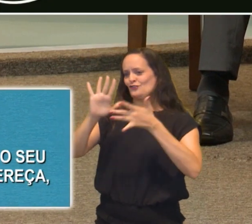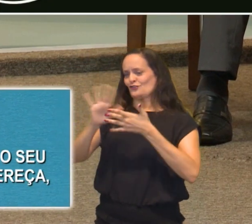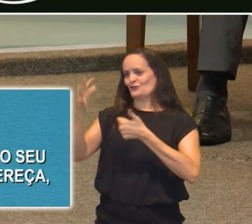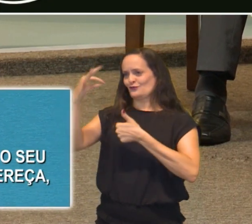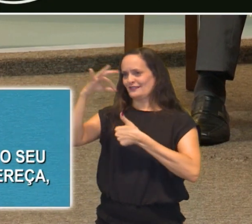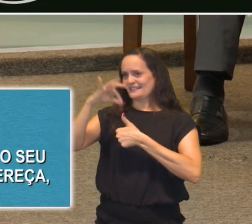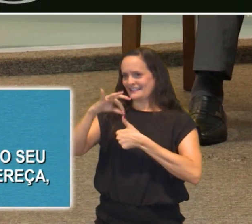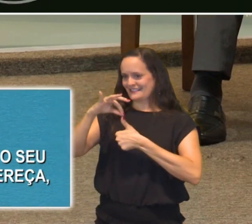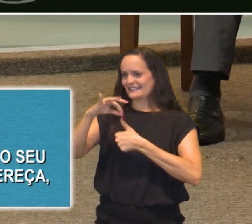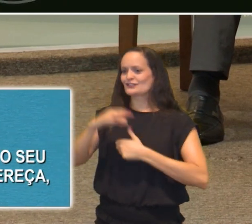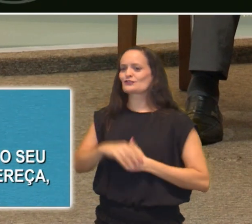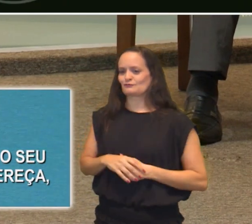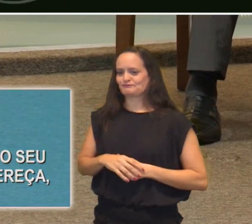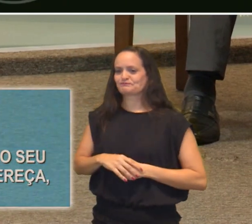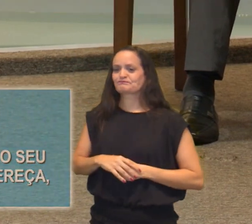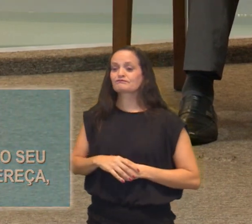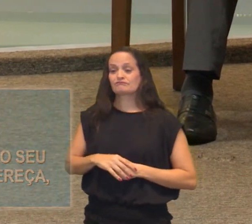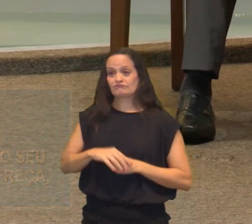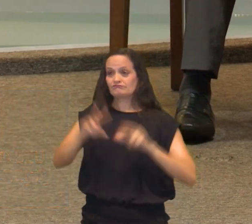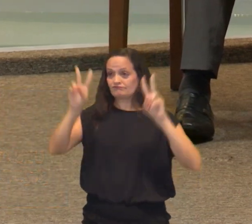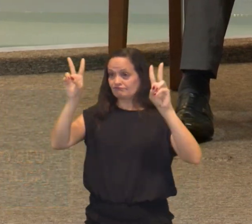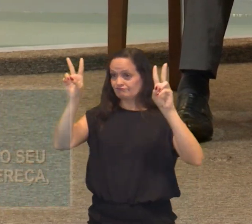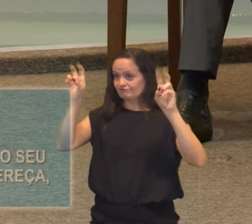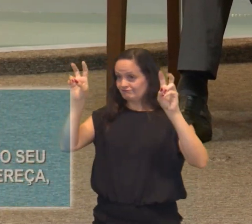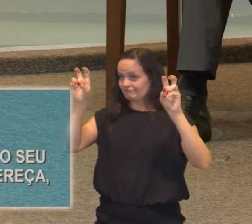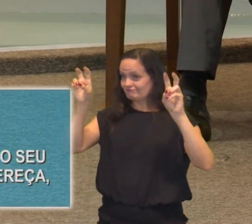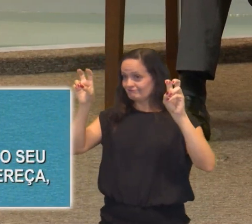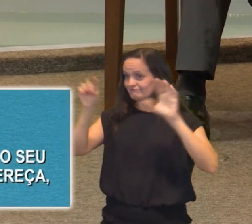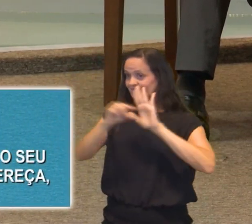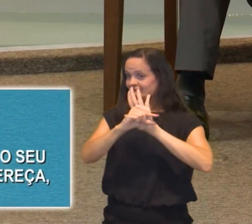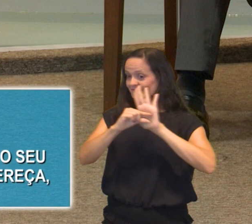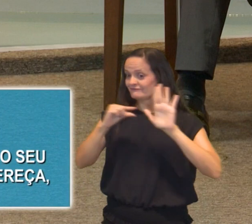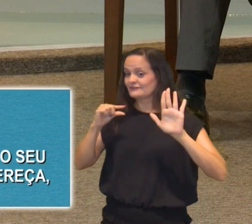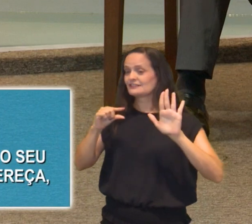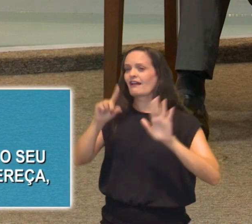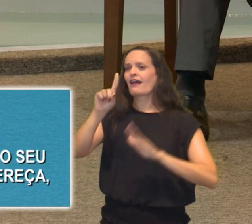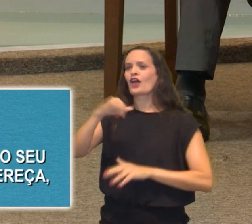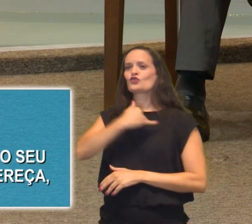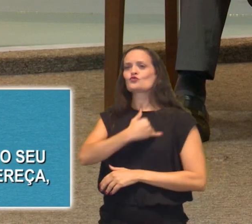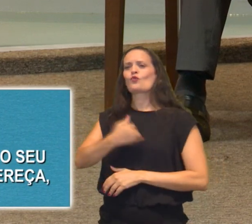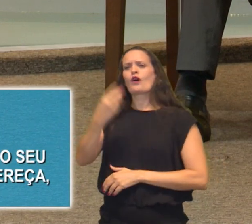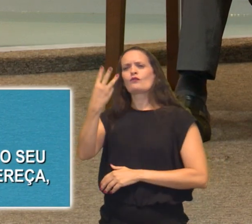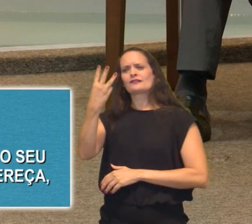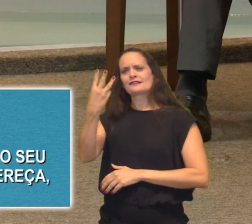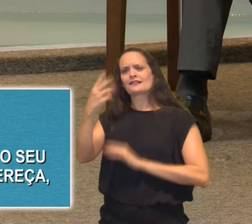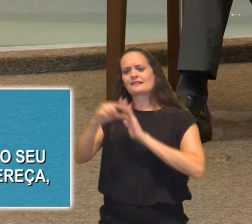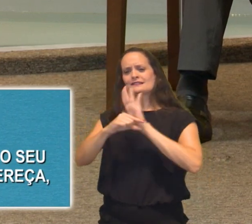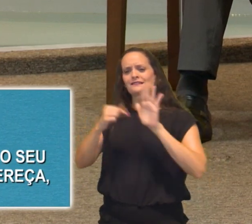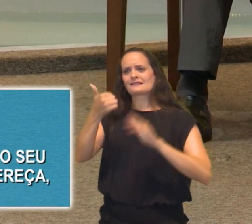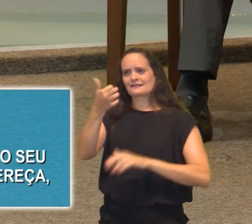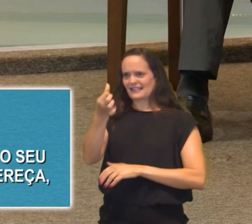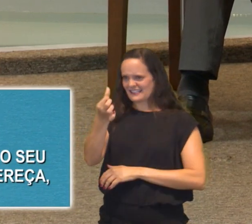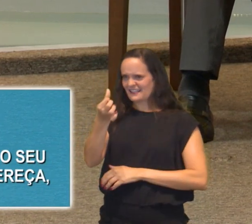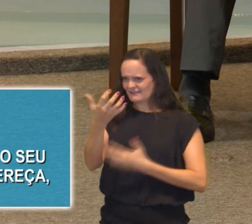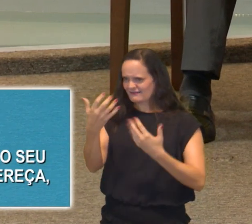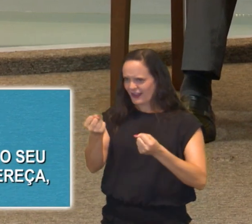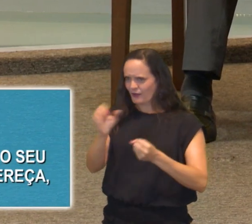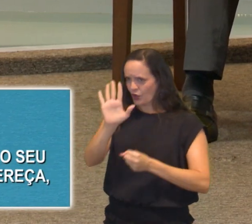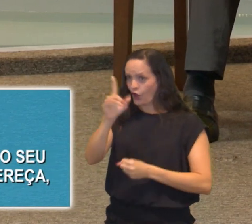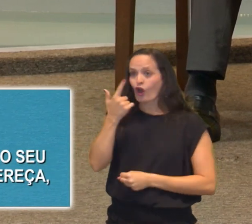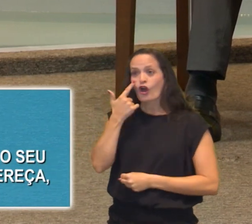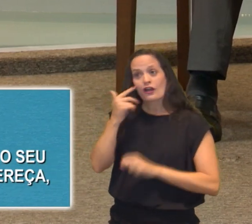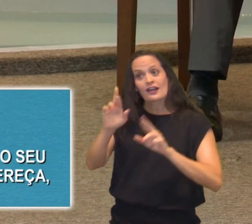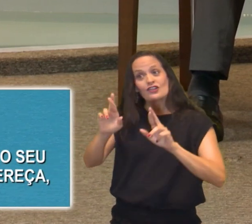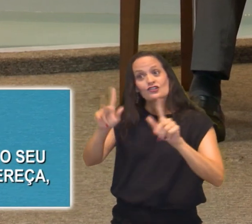Cristo. Muito bem, a nossa divisa que está ali em João 3,16, vamos fazer de uma forma diferente. Hoje vou convidar